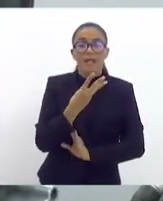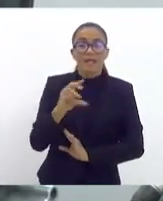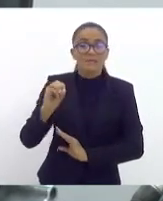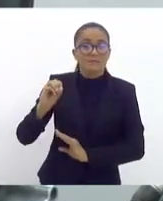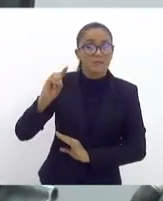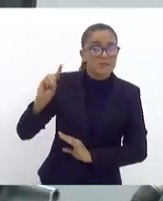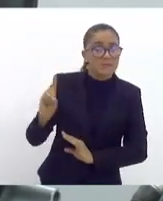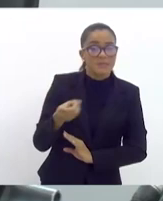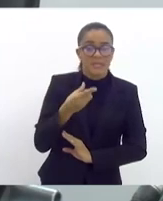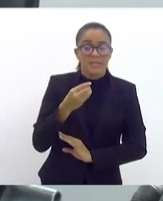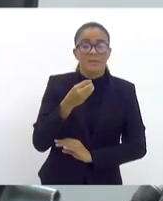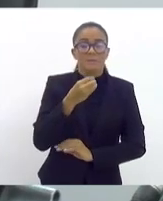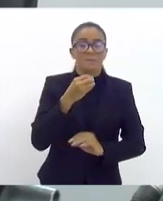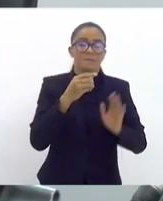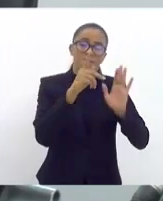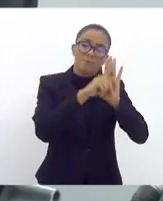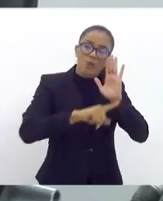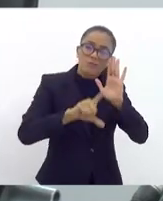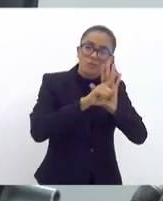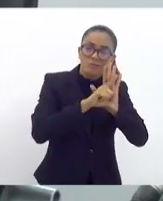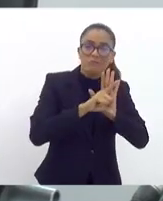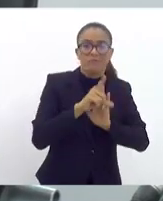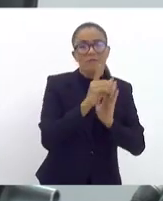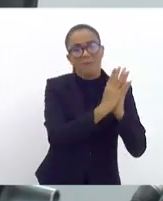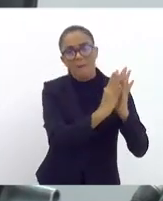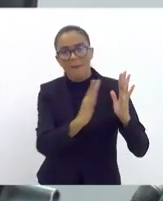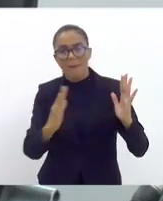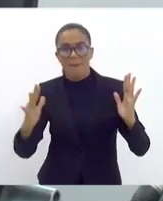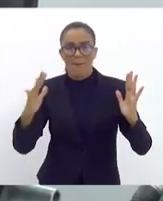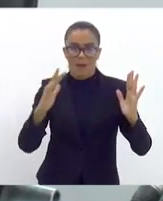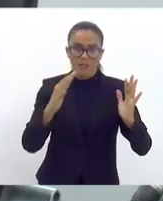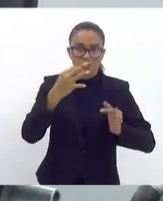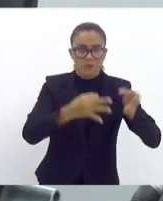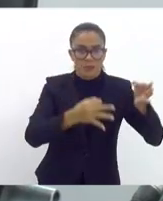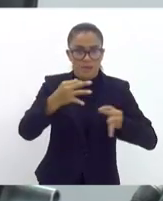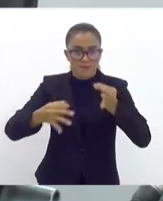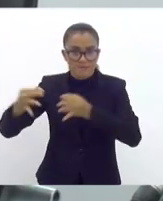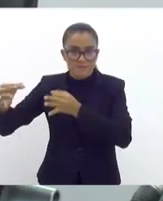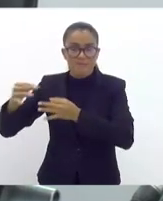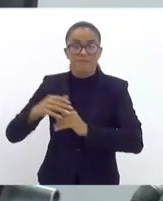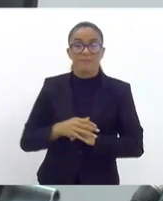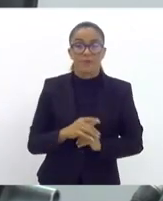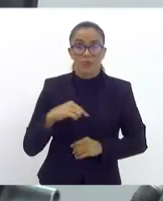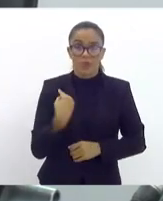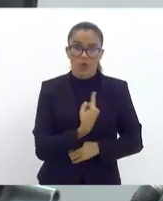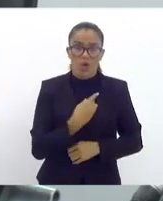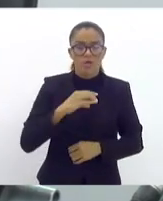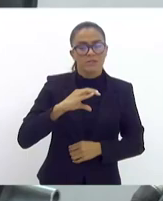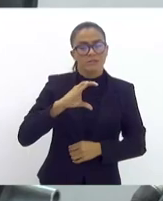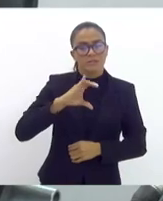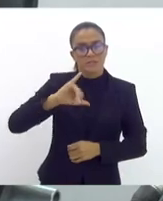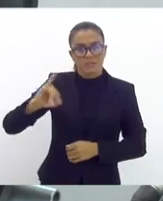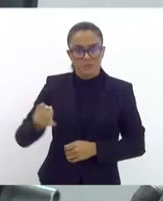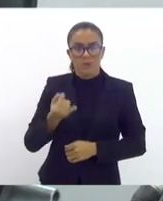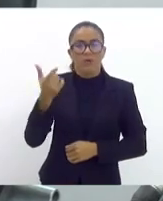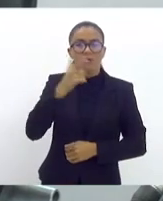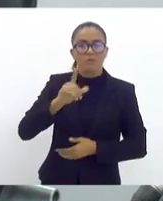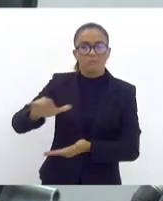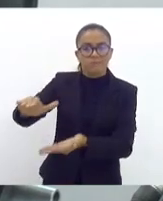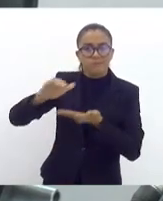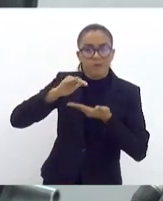que ainda estavam em tramitação no início dos trabalhos da ccj nós Recebemos um volume de